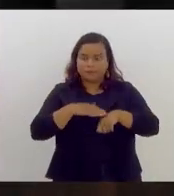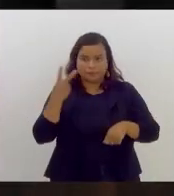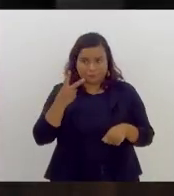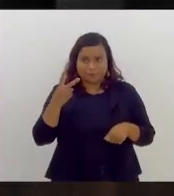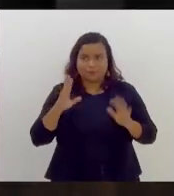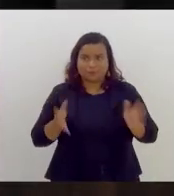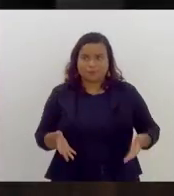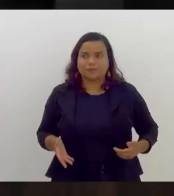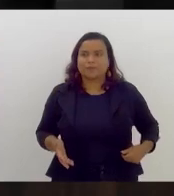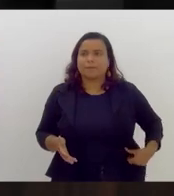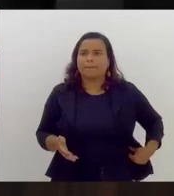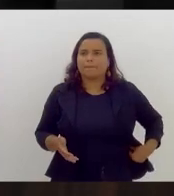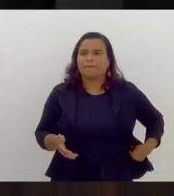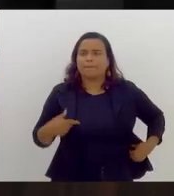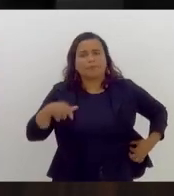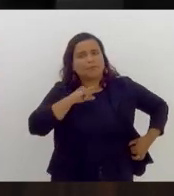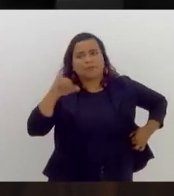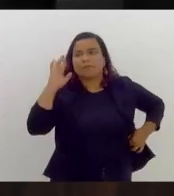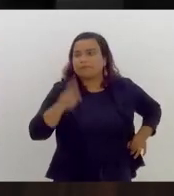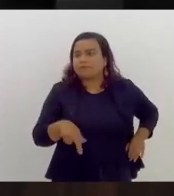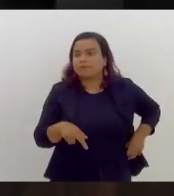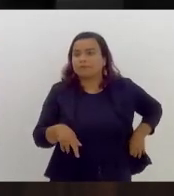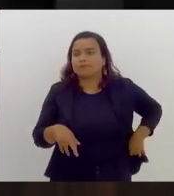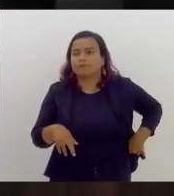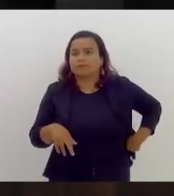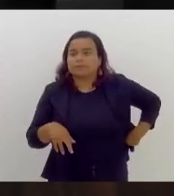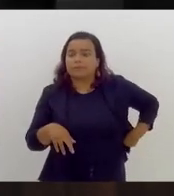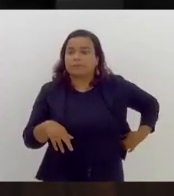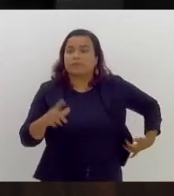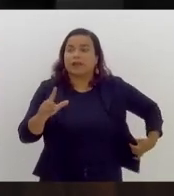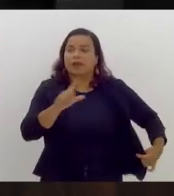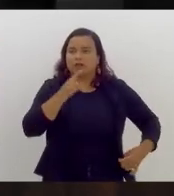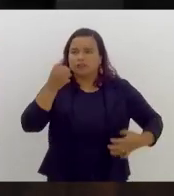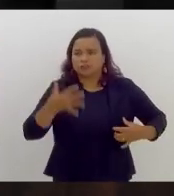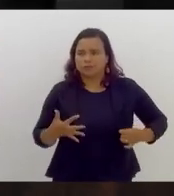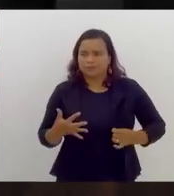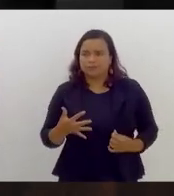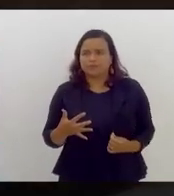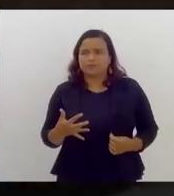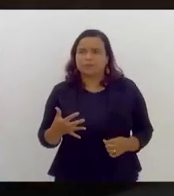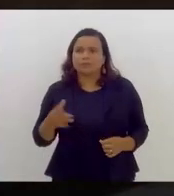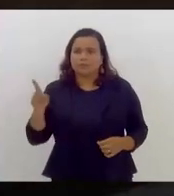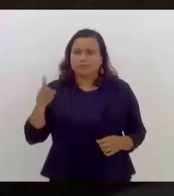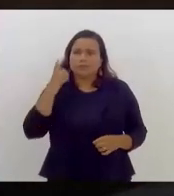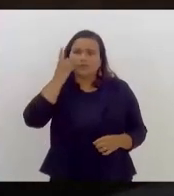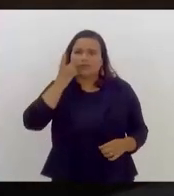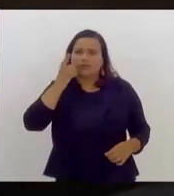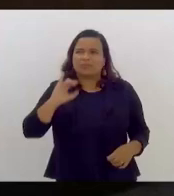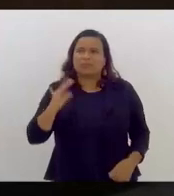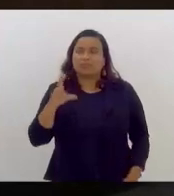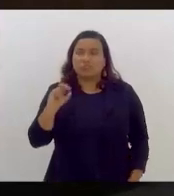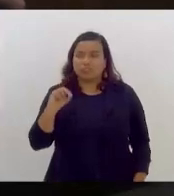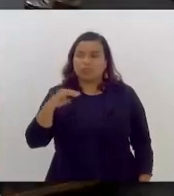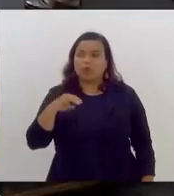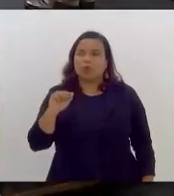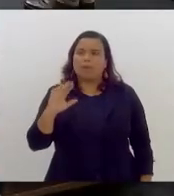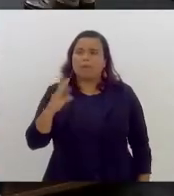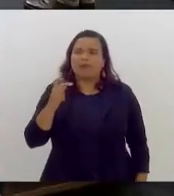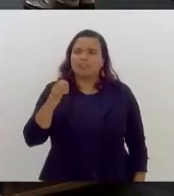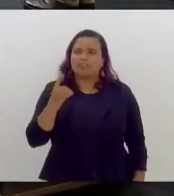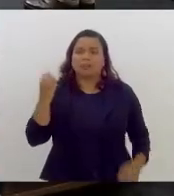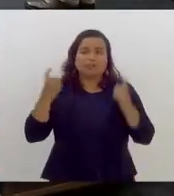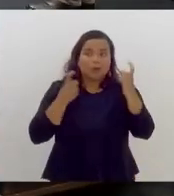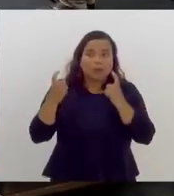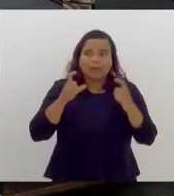certo? Presidente. Então vamos proclamar o resultado. Antes de proclamar o resultado, na verdade, o deputado Chico Machado está preocupado com a